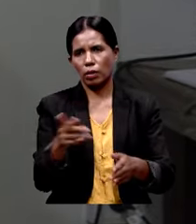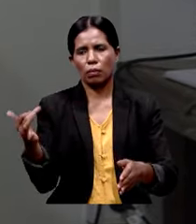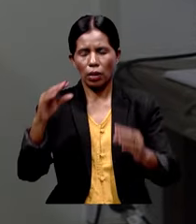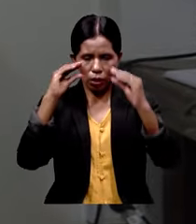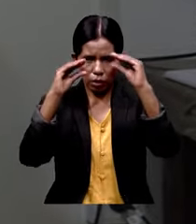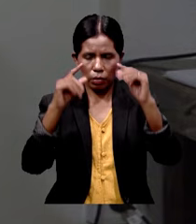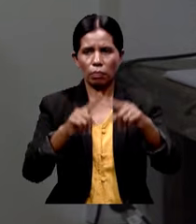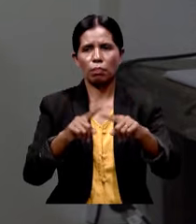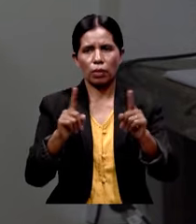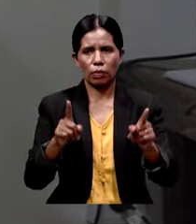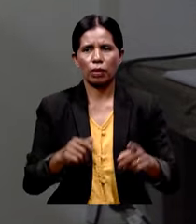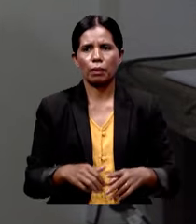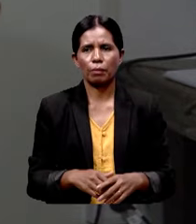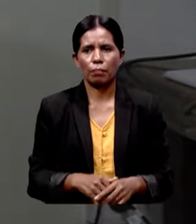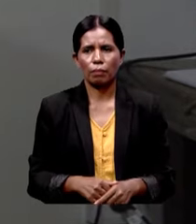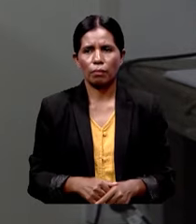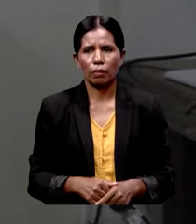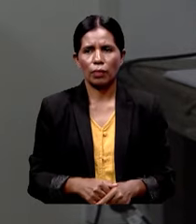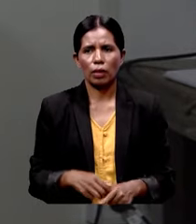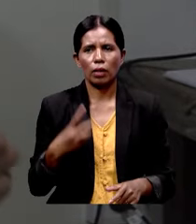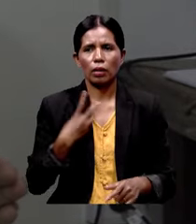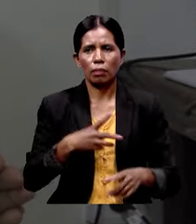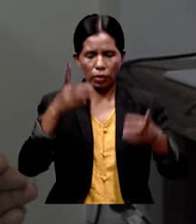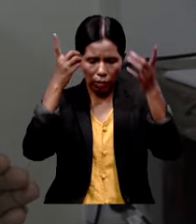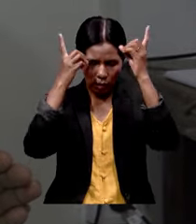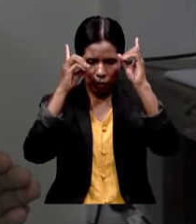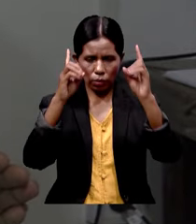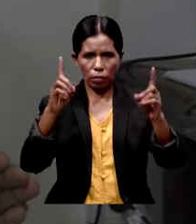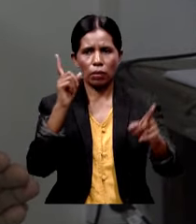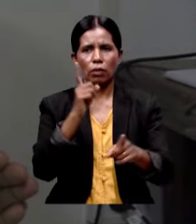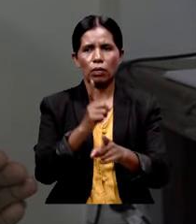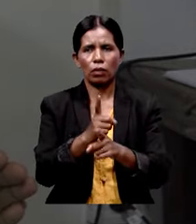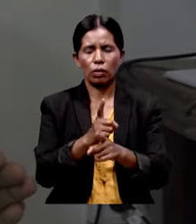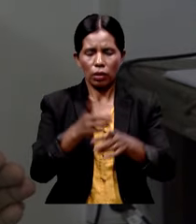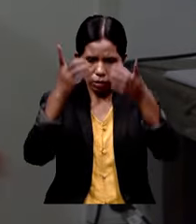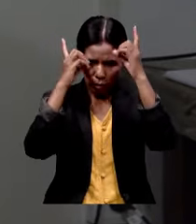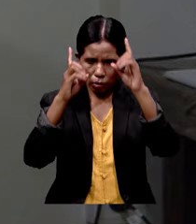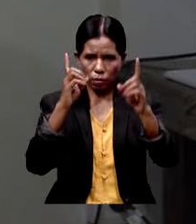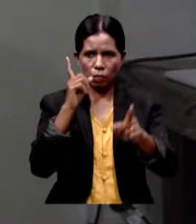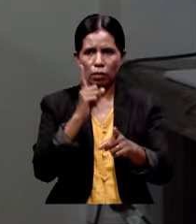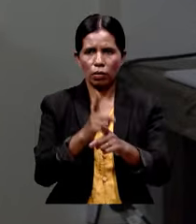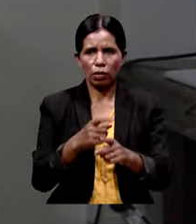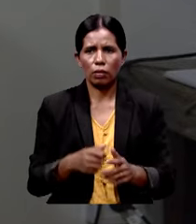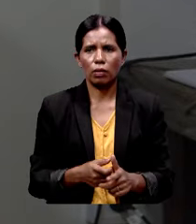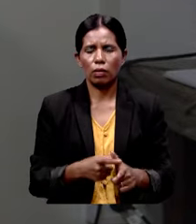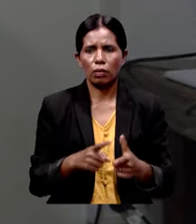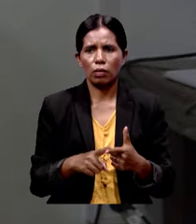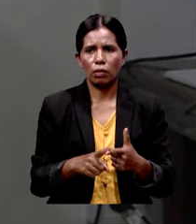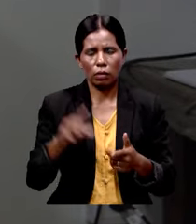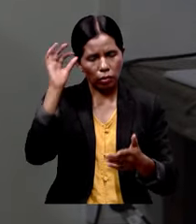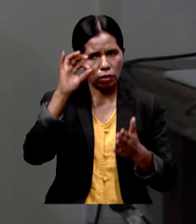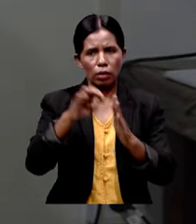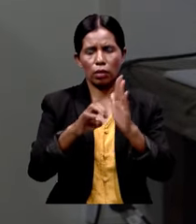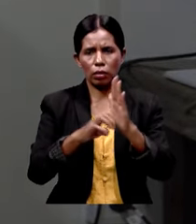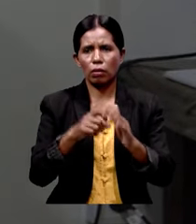bahanori ne ne tebe de dizão ne bem radical de dizão radical e unemos be secretário estado mos